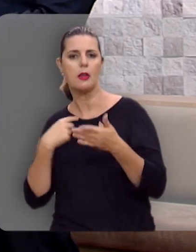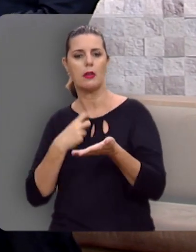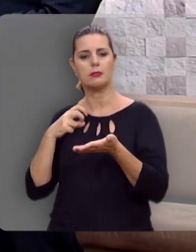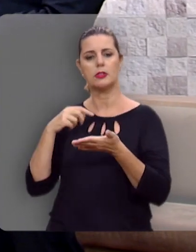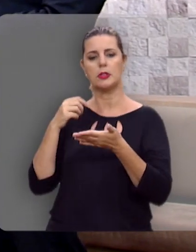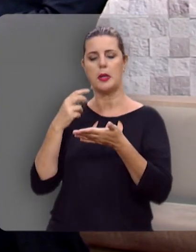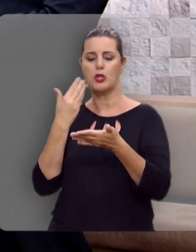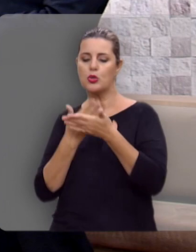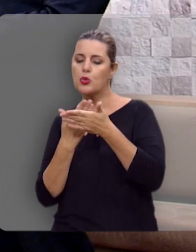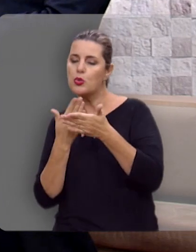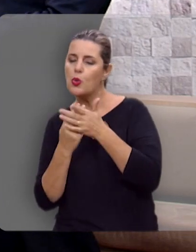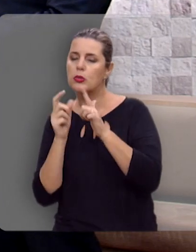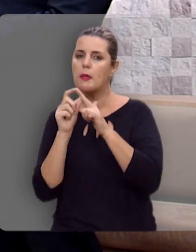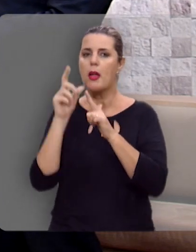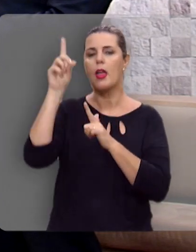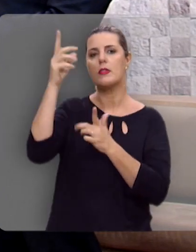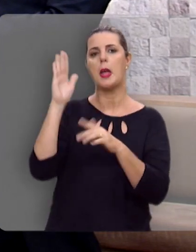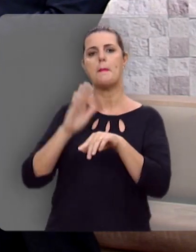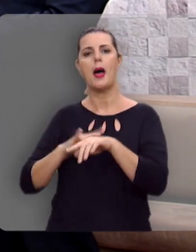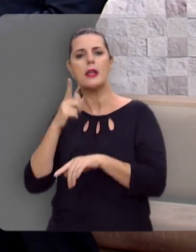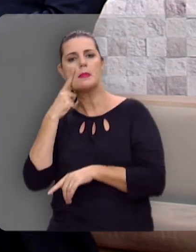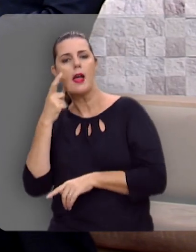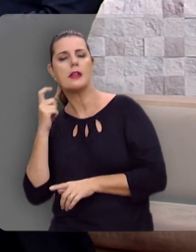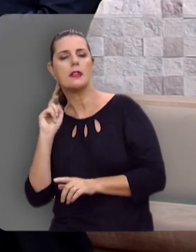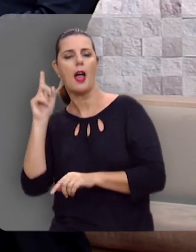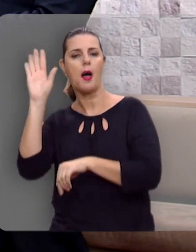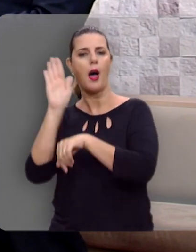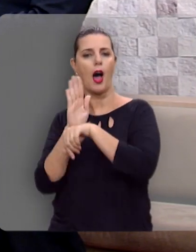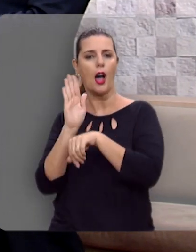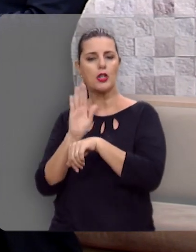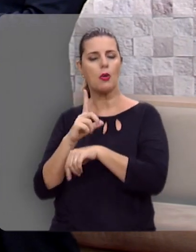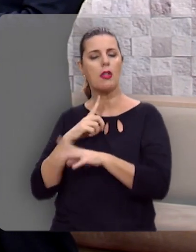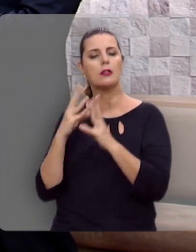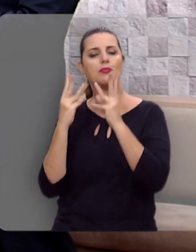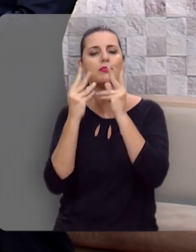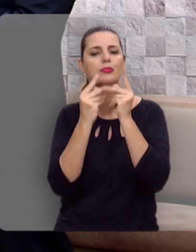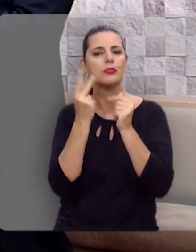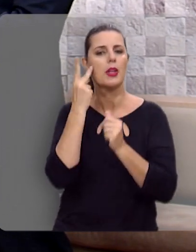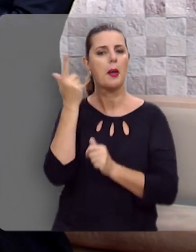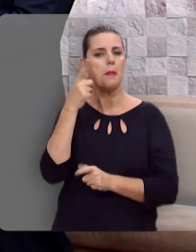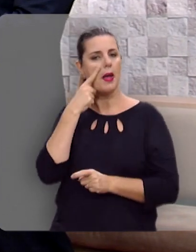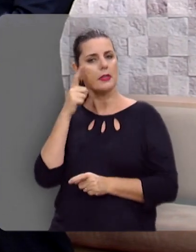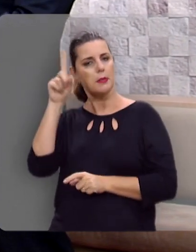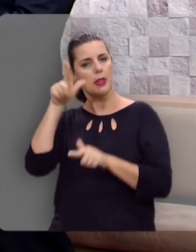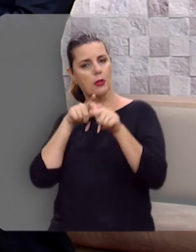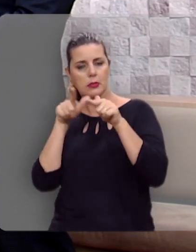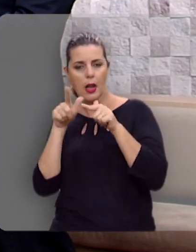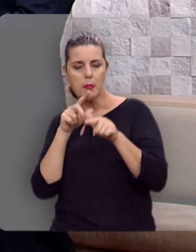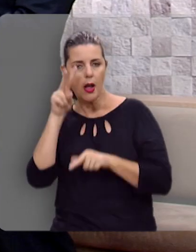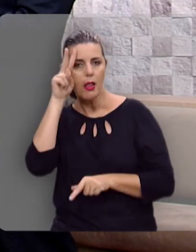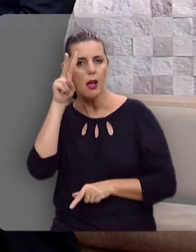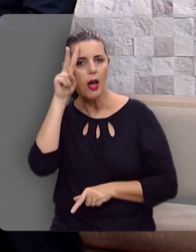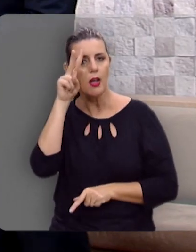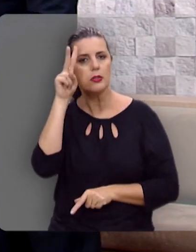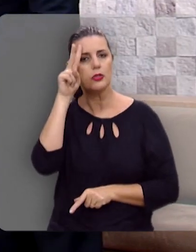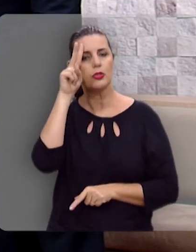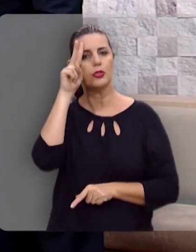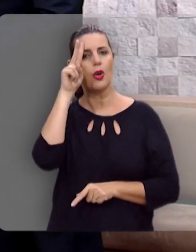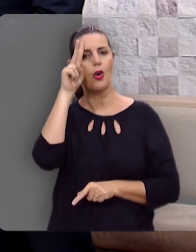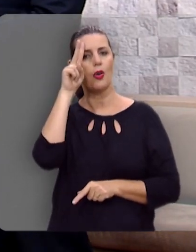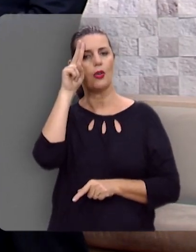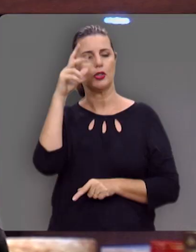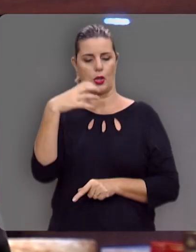sobre a palavra de Deus, mais a gente percebe, né, que ela nos ajuda a ter sensibilidade para perceber como Deus está agindo na história, conhecer